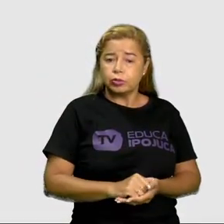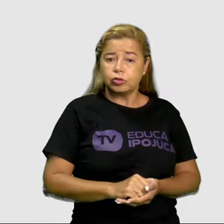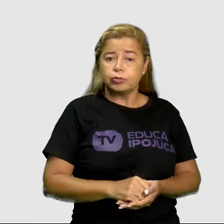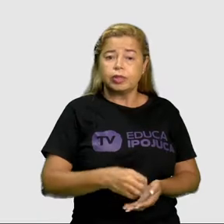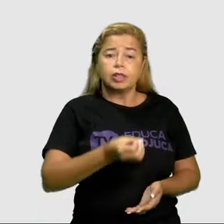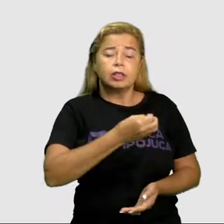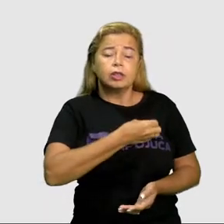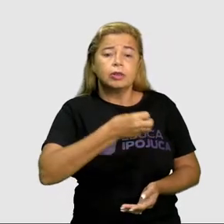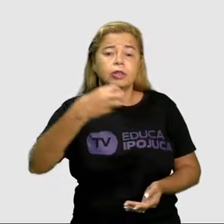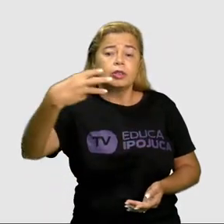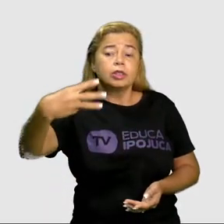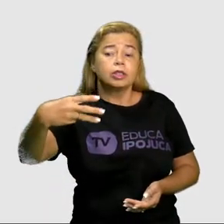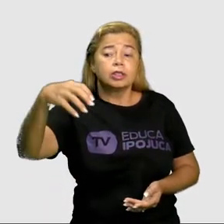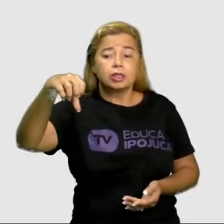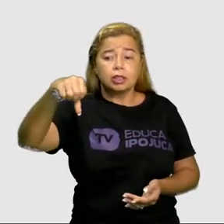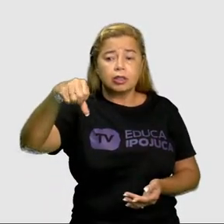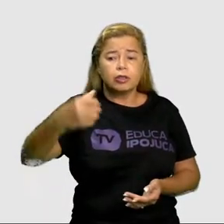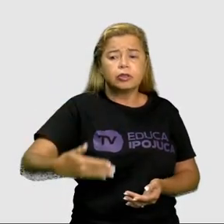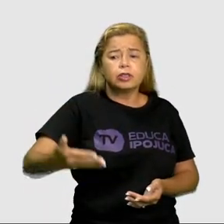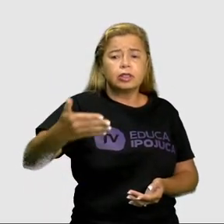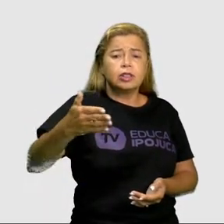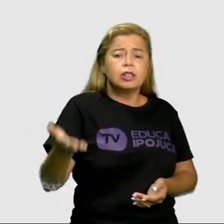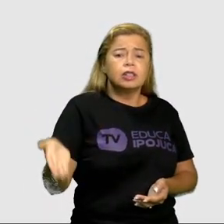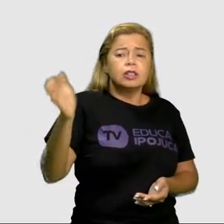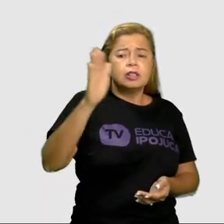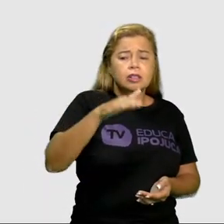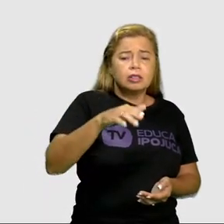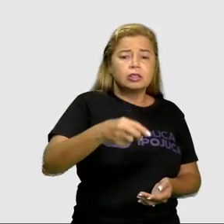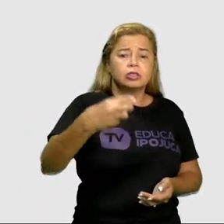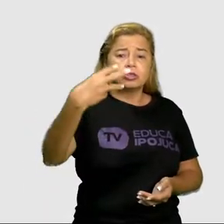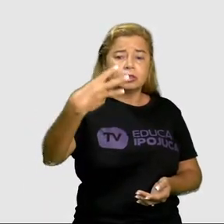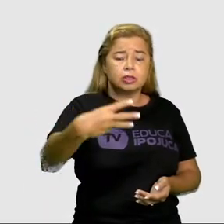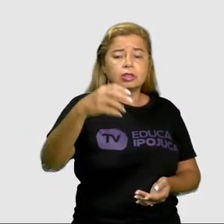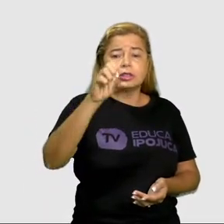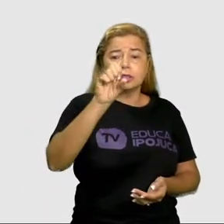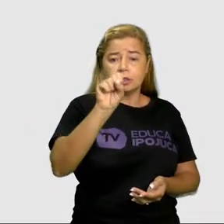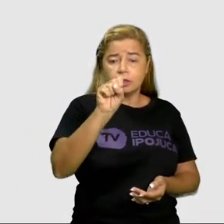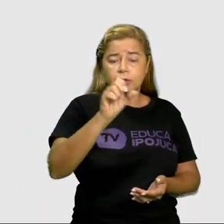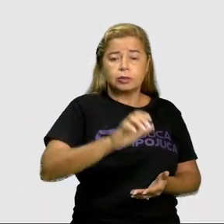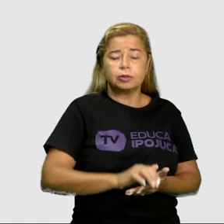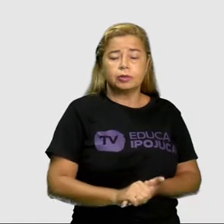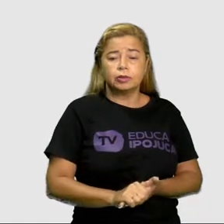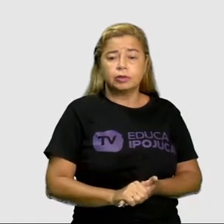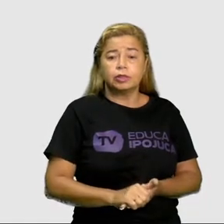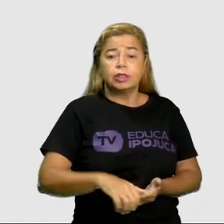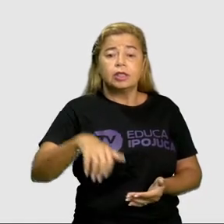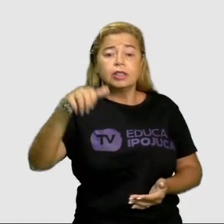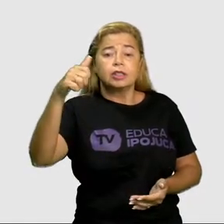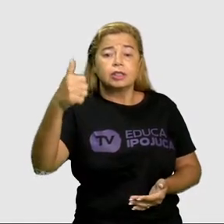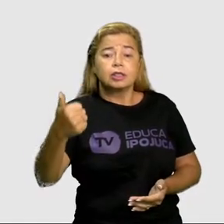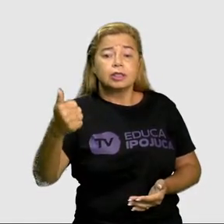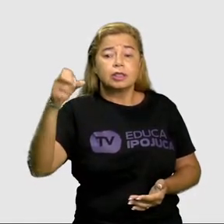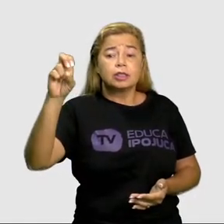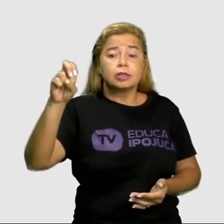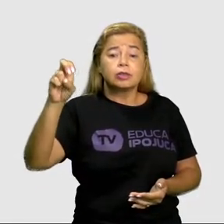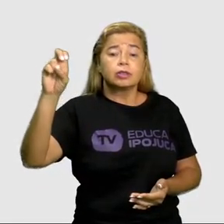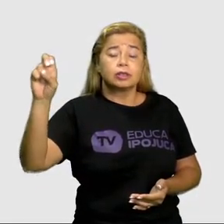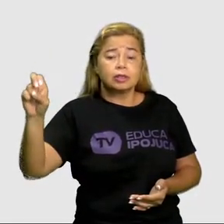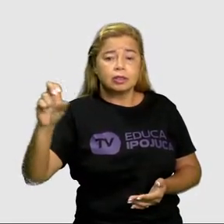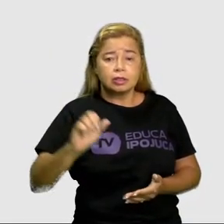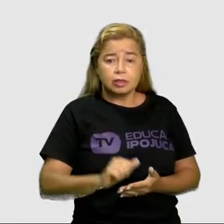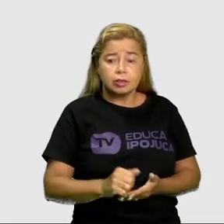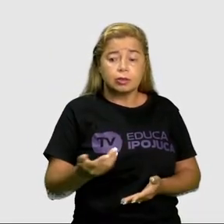39 é o 38. O que vem antes do 155 é o